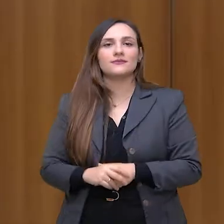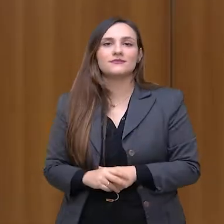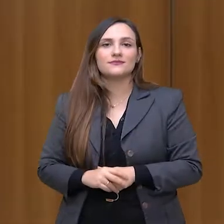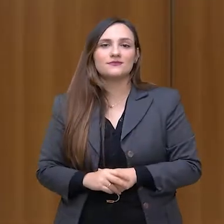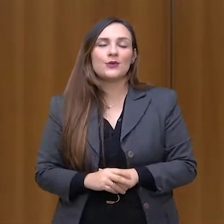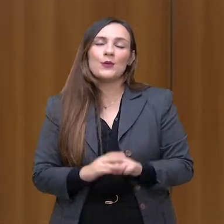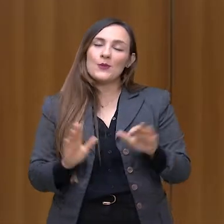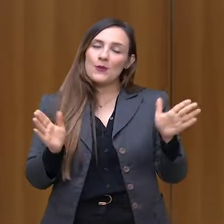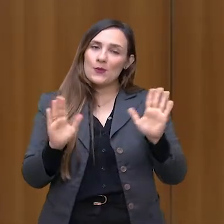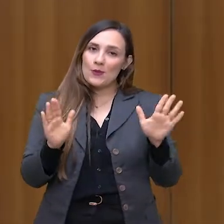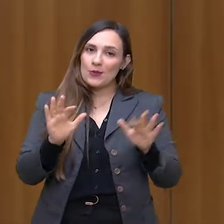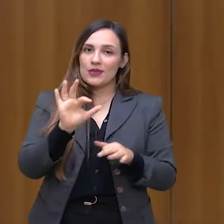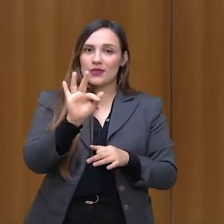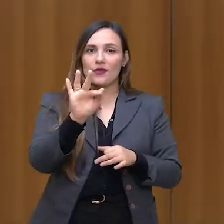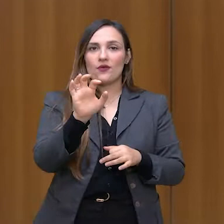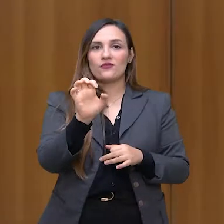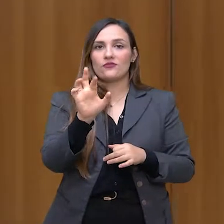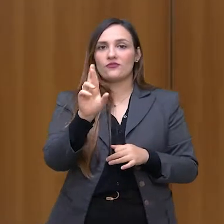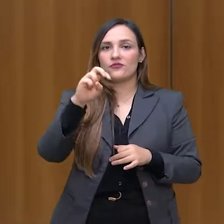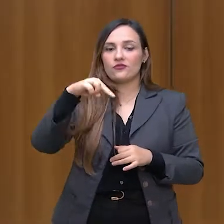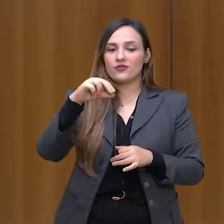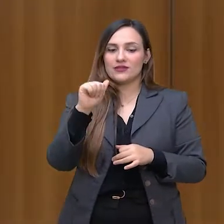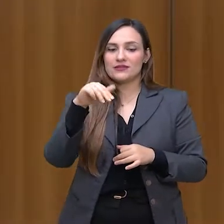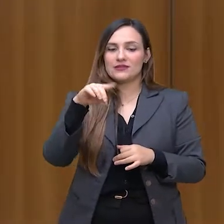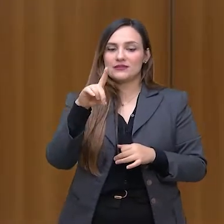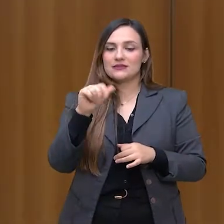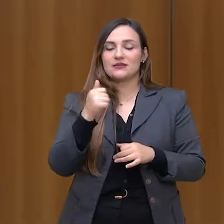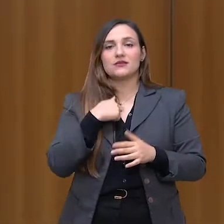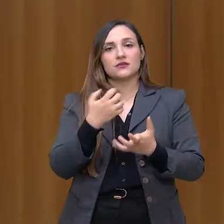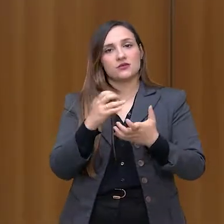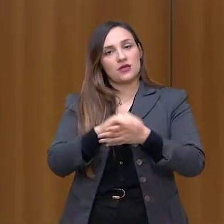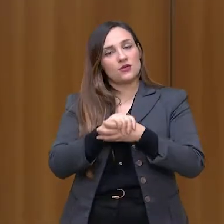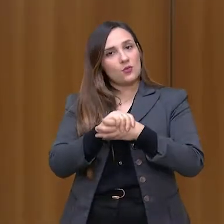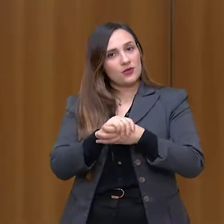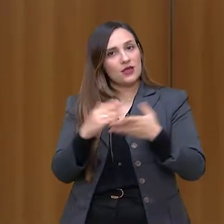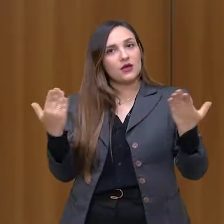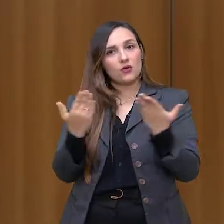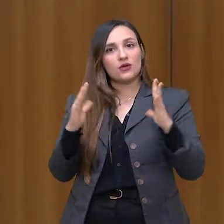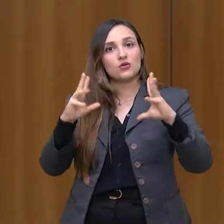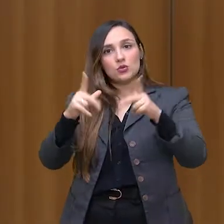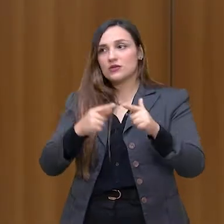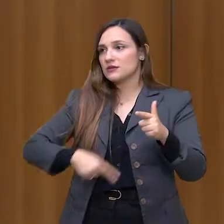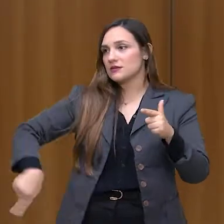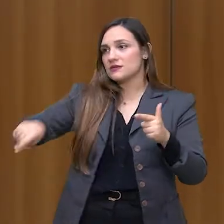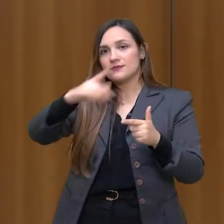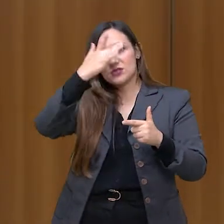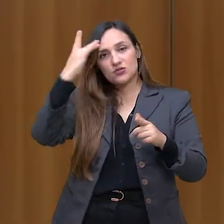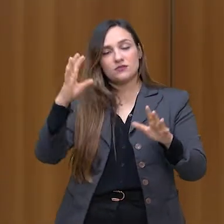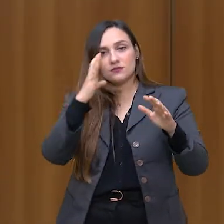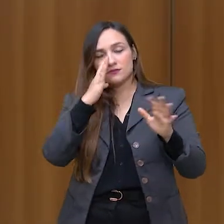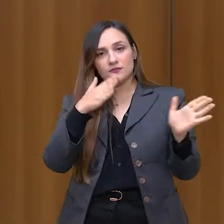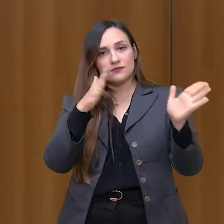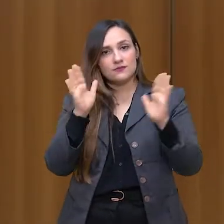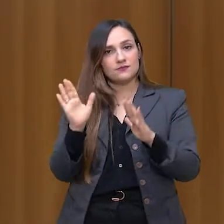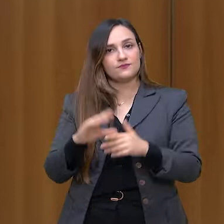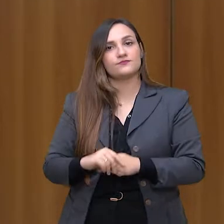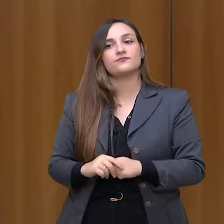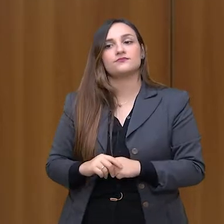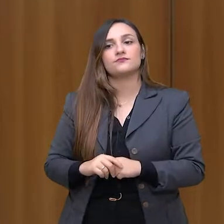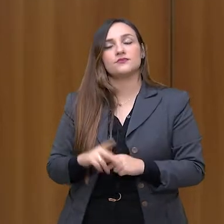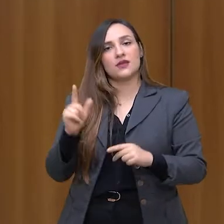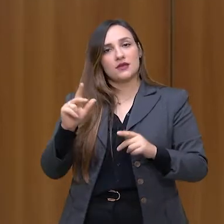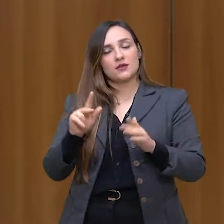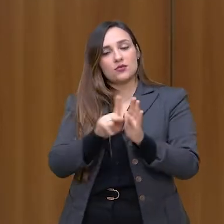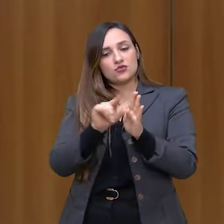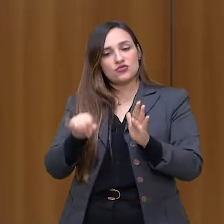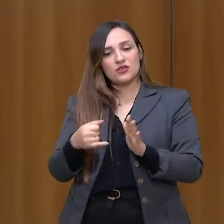valores? Olá, Fernanda. Quero cumprimentar a todos os nossos ouvintes. É que é um grande prazer estar aqui no